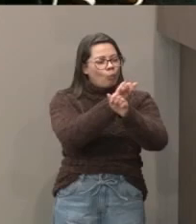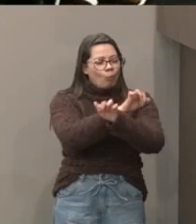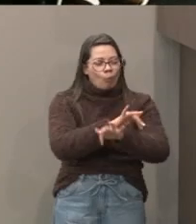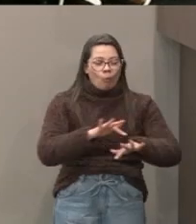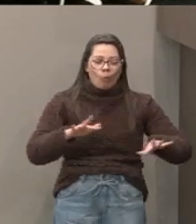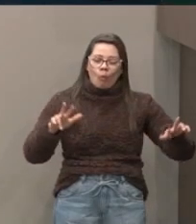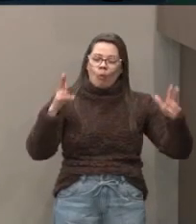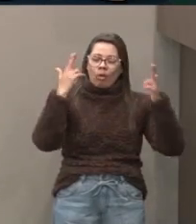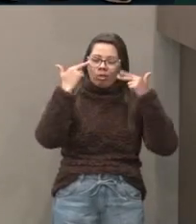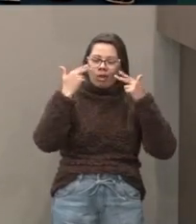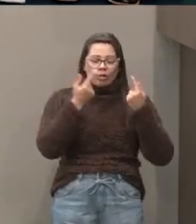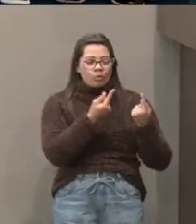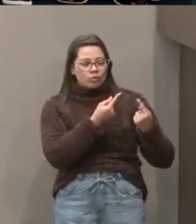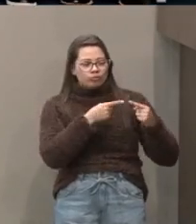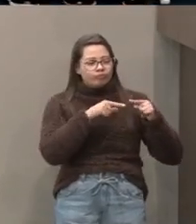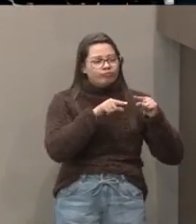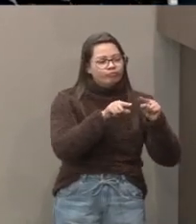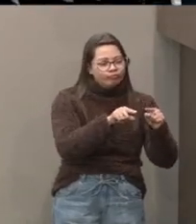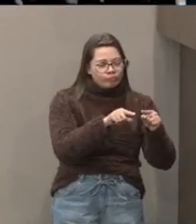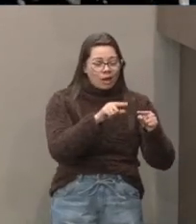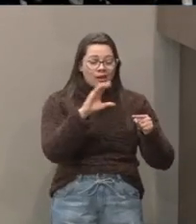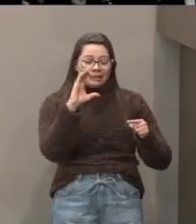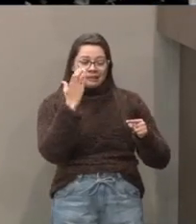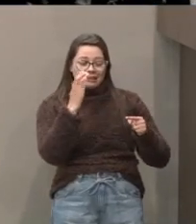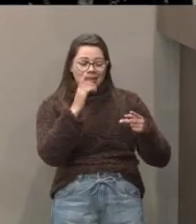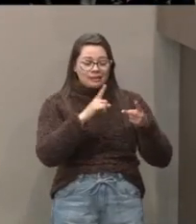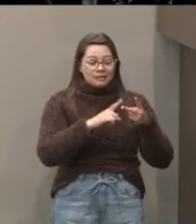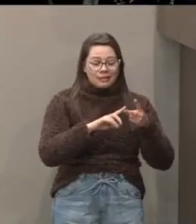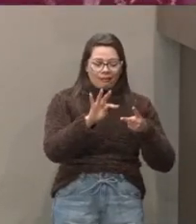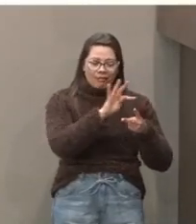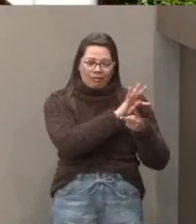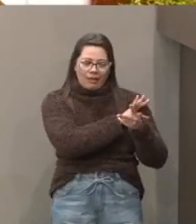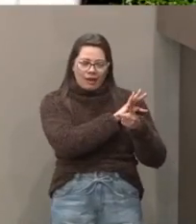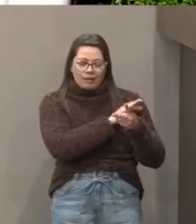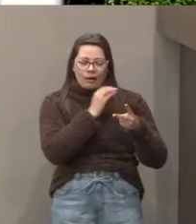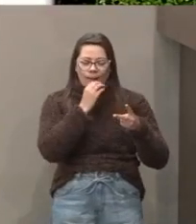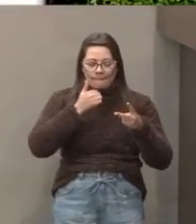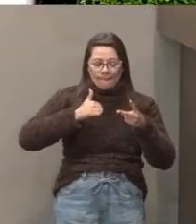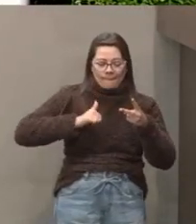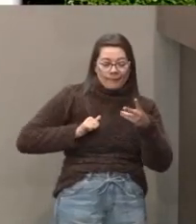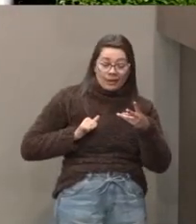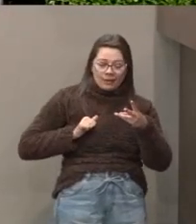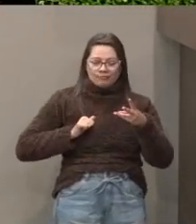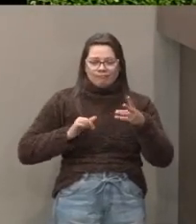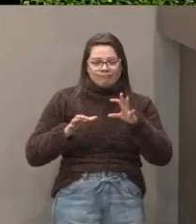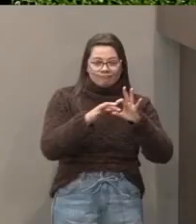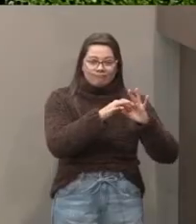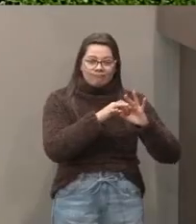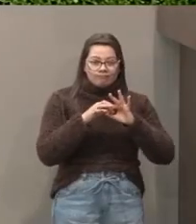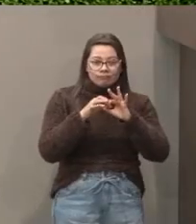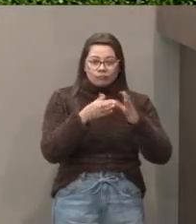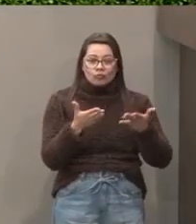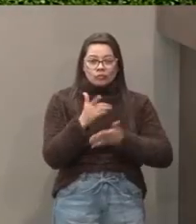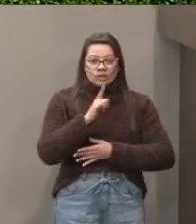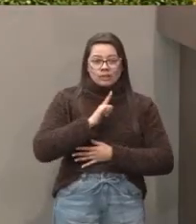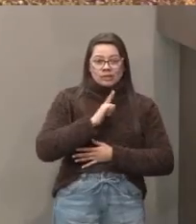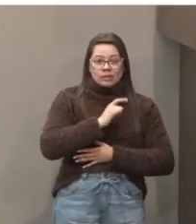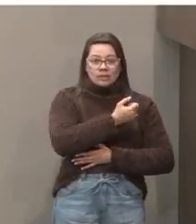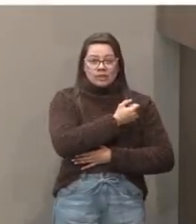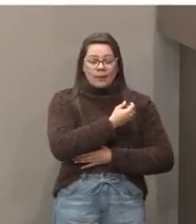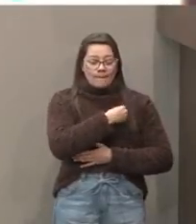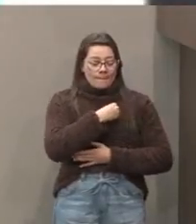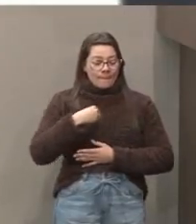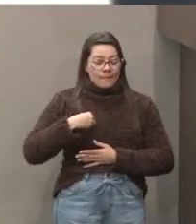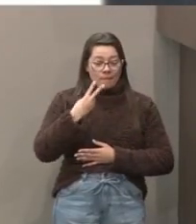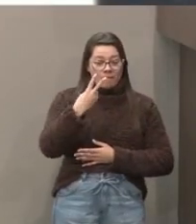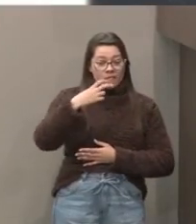ao lado da ciência, da técnica e do bem-estar. Hoje, nosso corpo clínico conta com 29